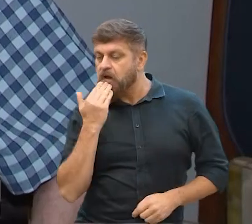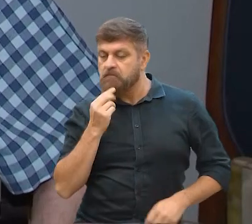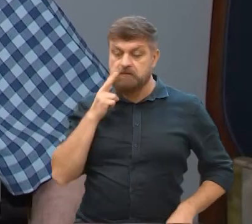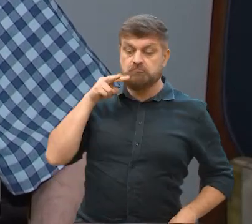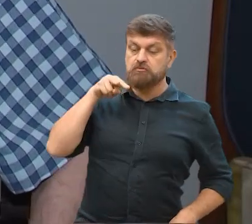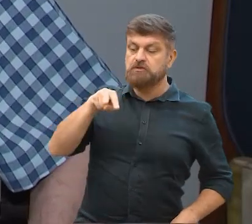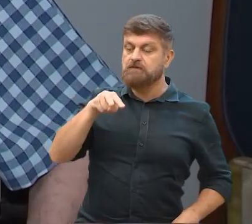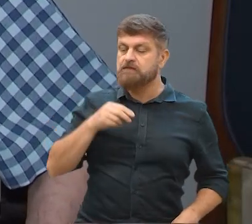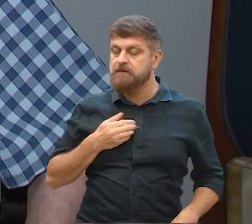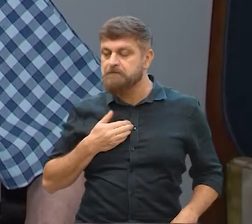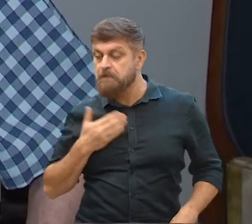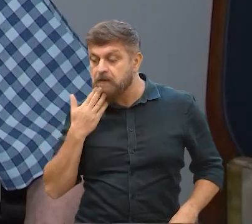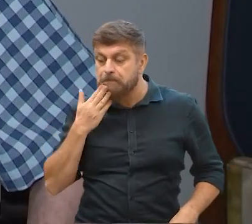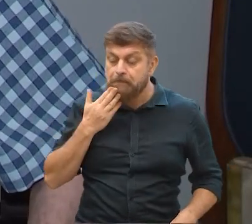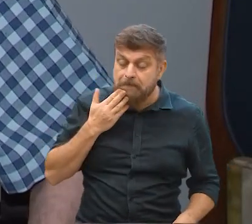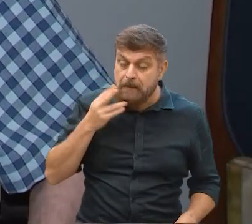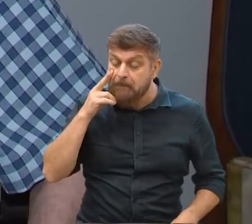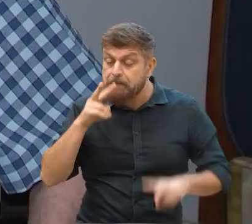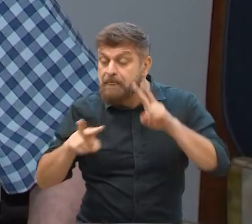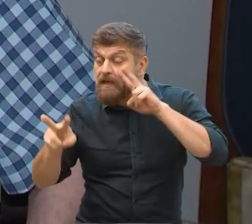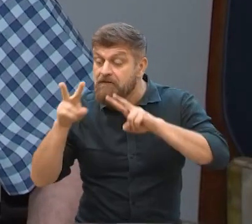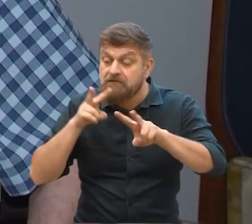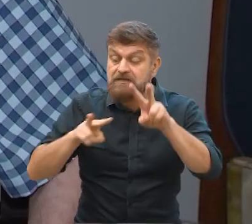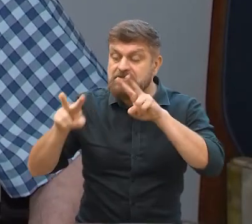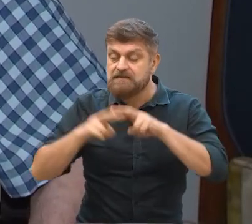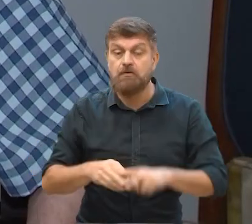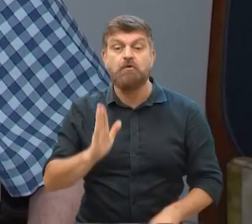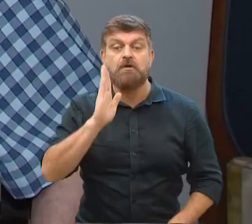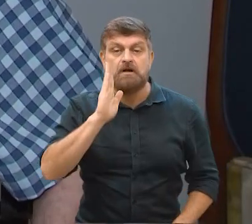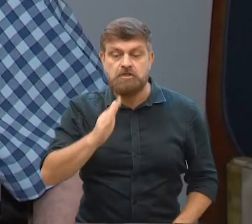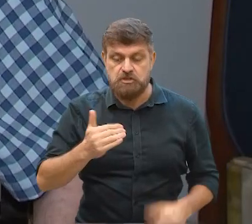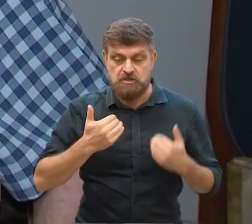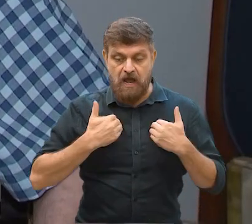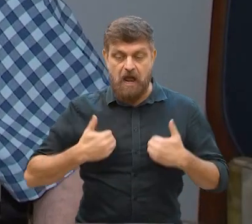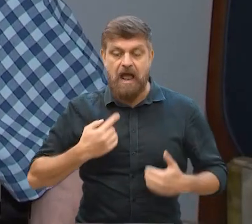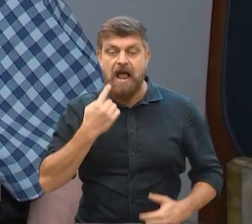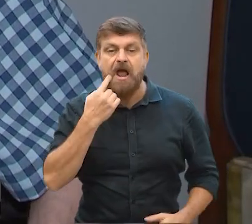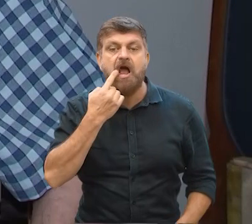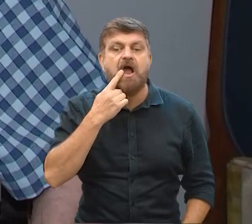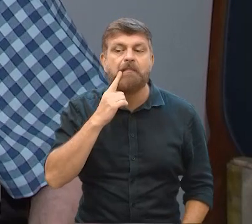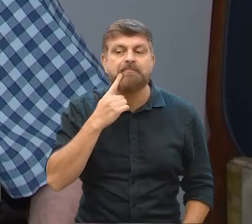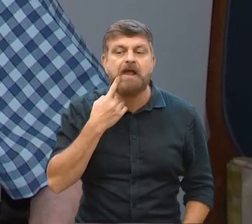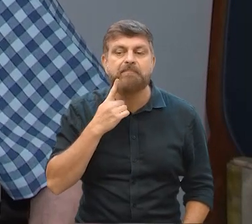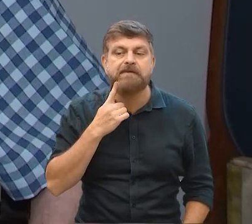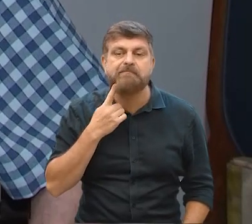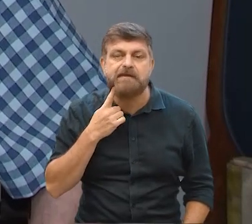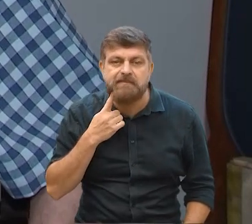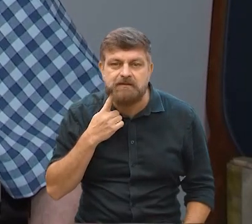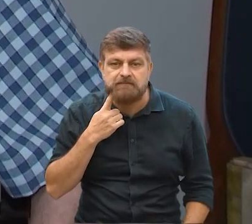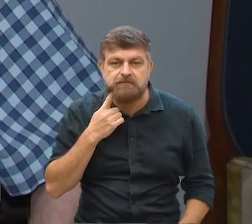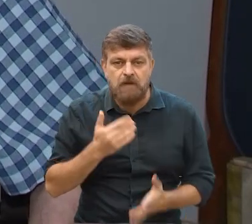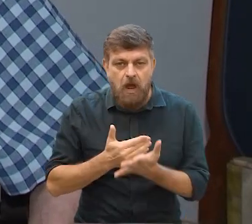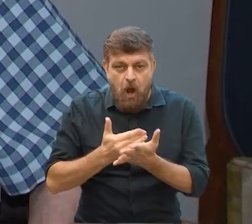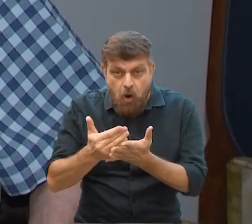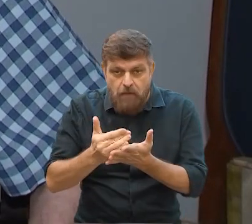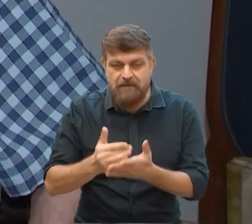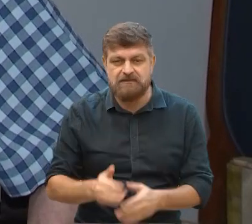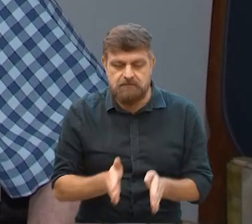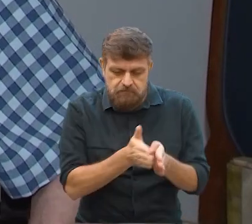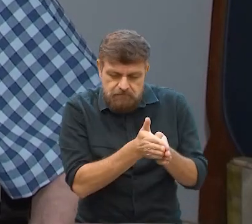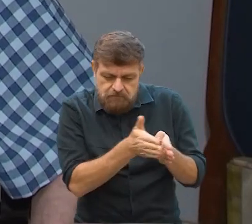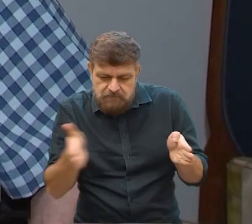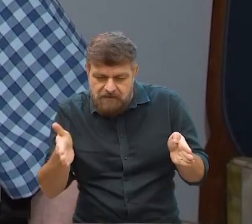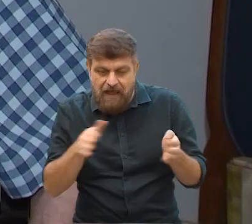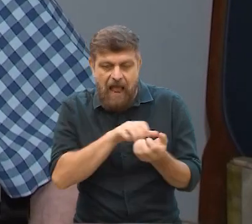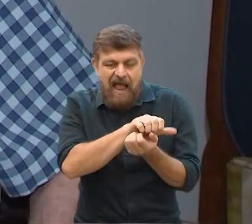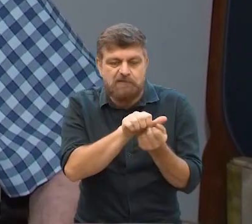alimento, nós já começamos a produzir saliva. Então, na boca começa a digestão. Existe uma fase